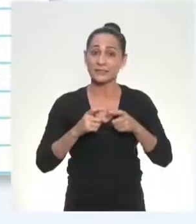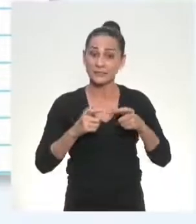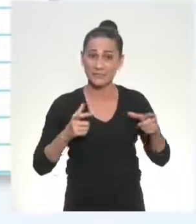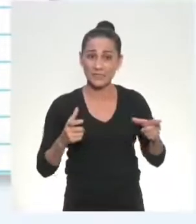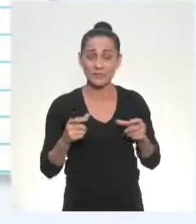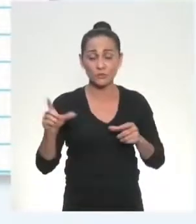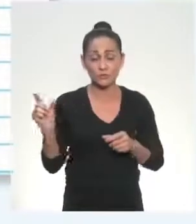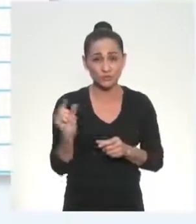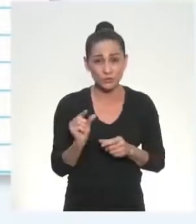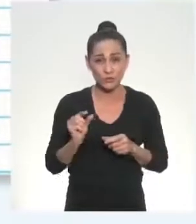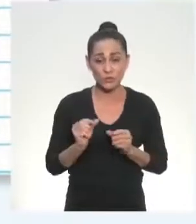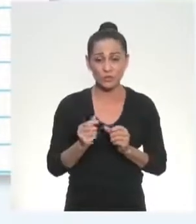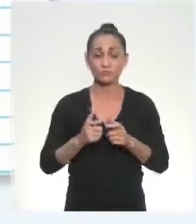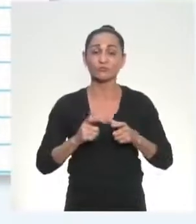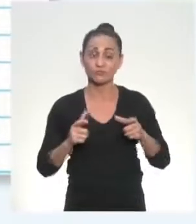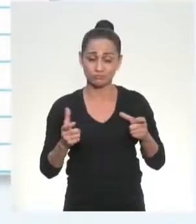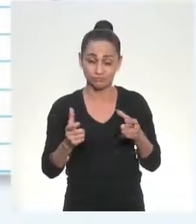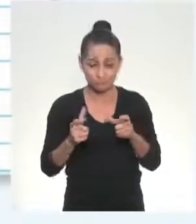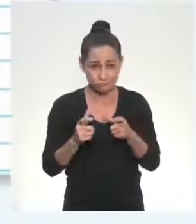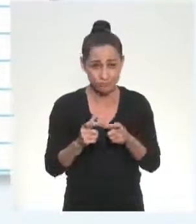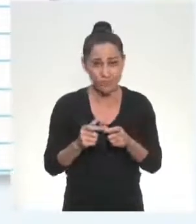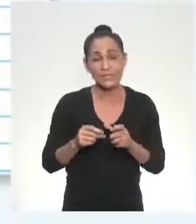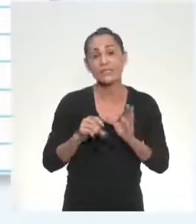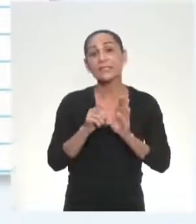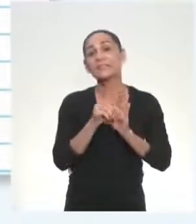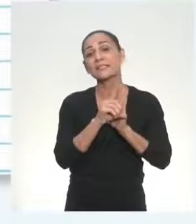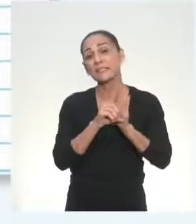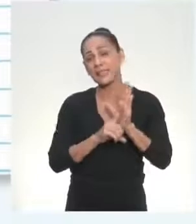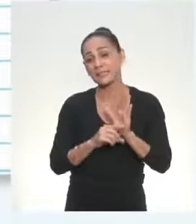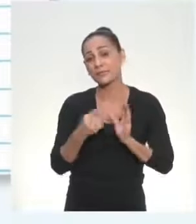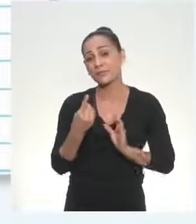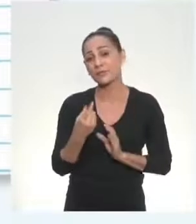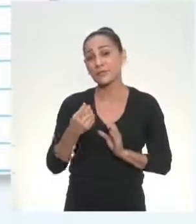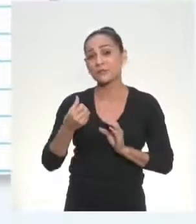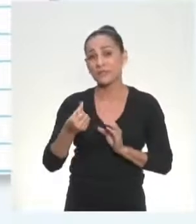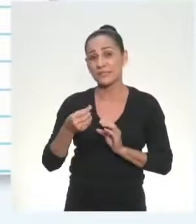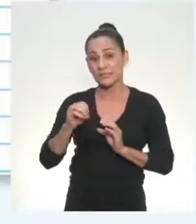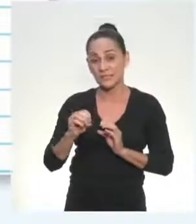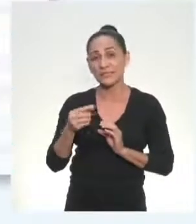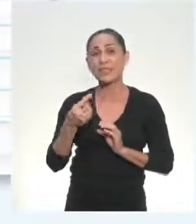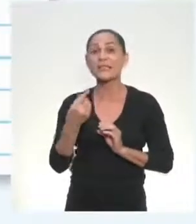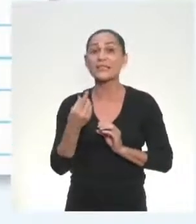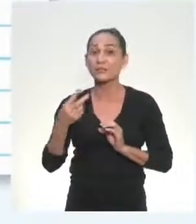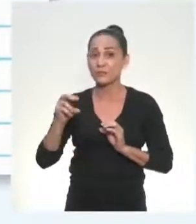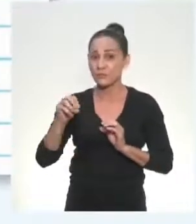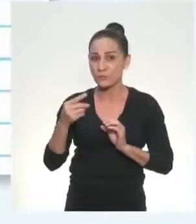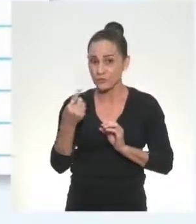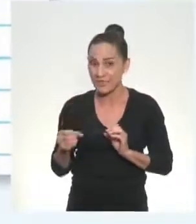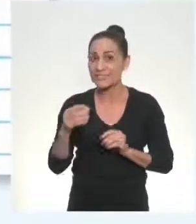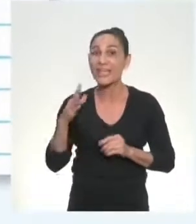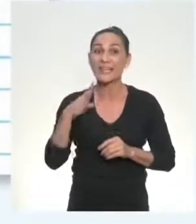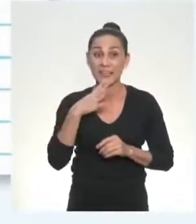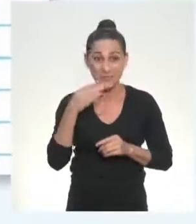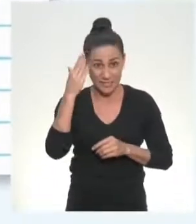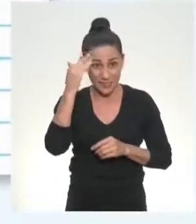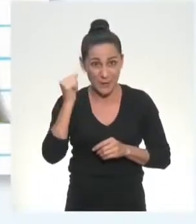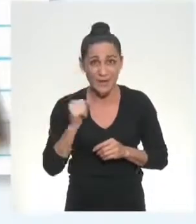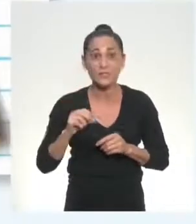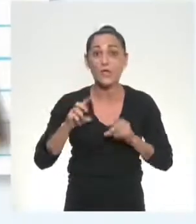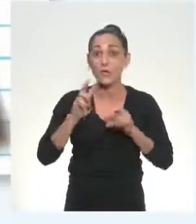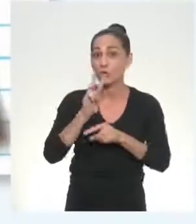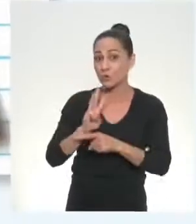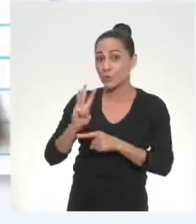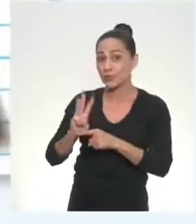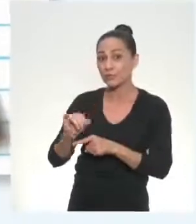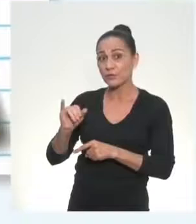aglomerações diminuíram o ritmo de crescimento entre as décadas de 1970 e 2010. Quer saber mais sobre o assunto? No portal do IBGE você pode